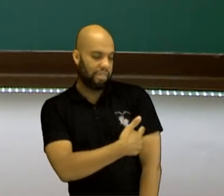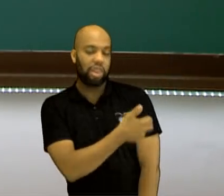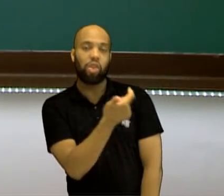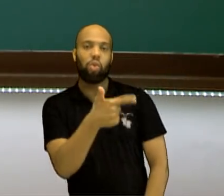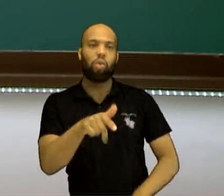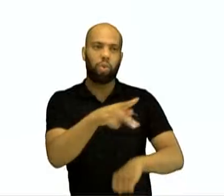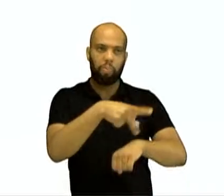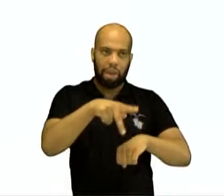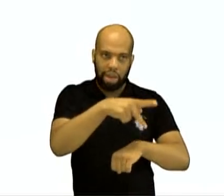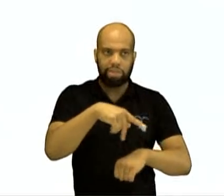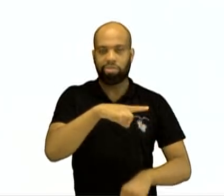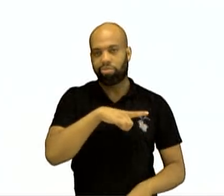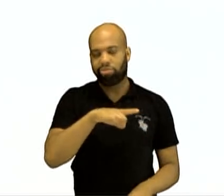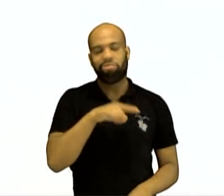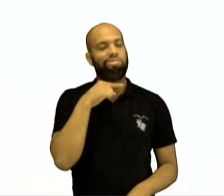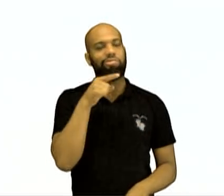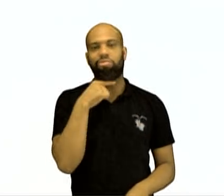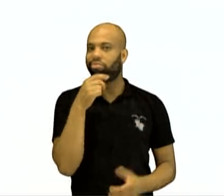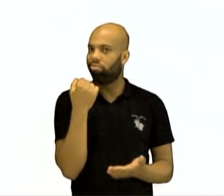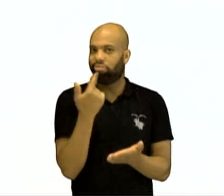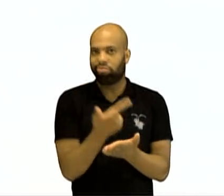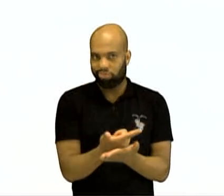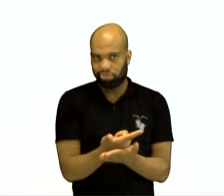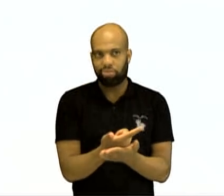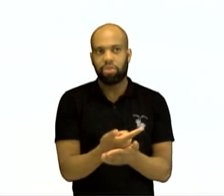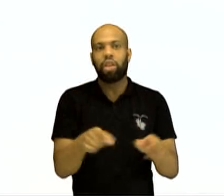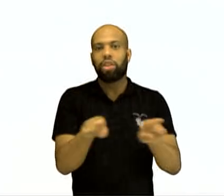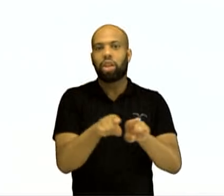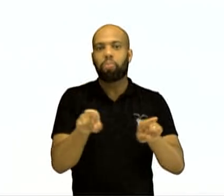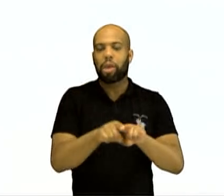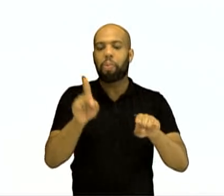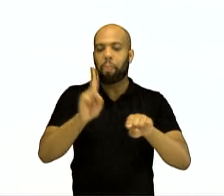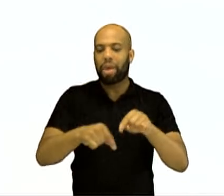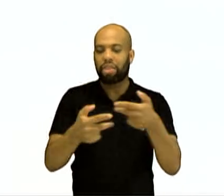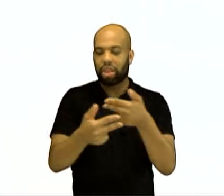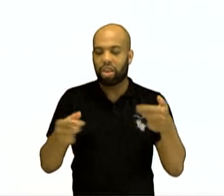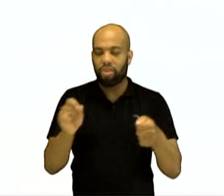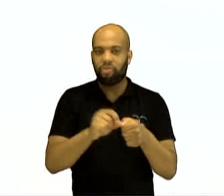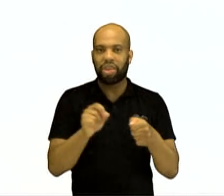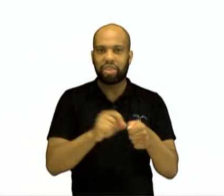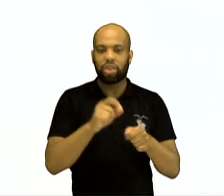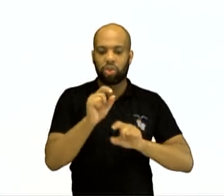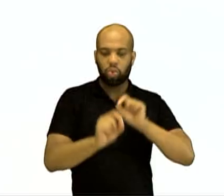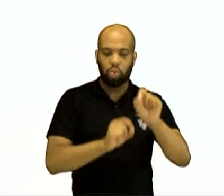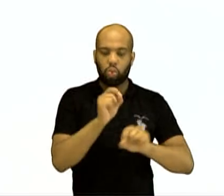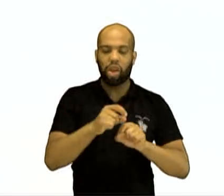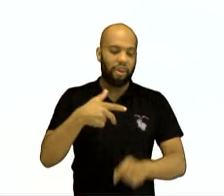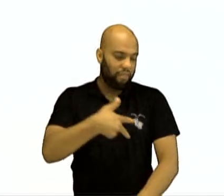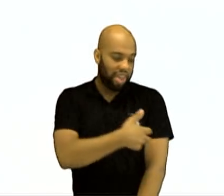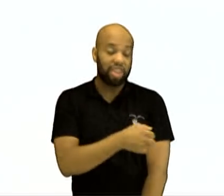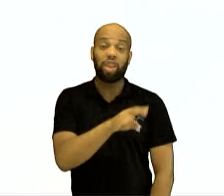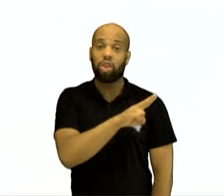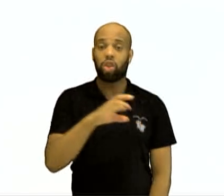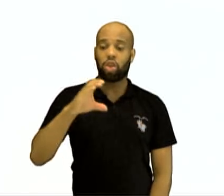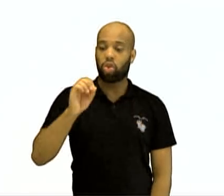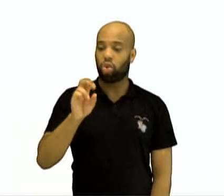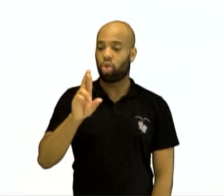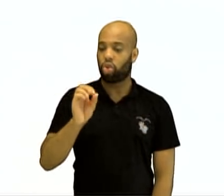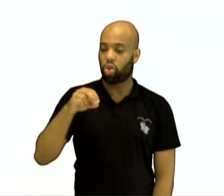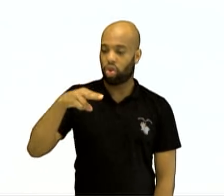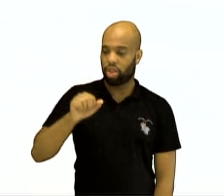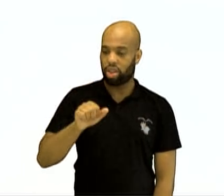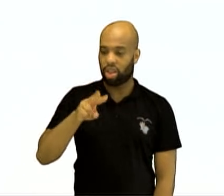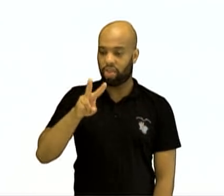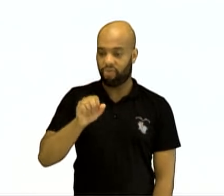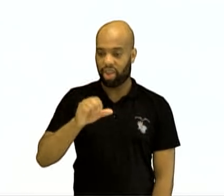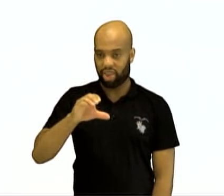de Oxford, a AstraZeneca e insumos, né, matéria-prima para a produção da Coronavac, que é a vacina produzida aqui no Brasil, no Butantan,